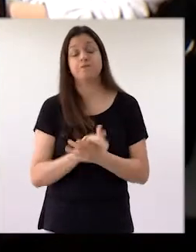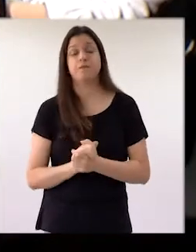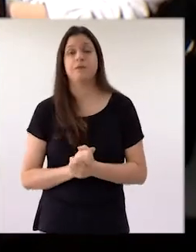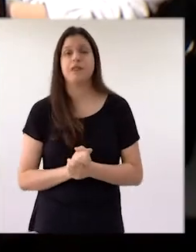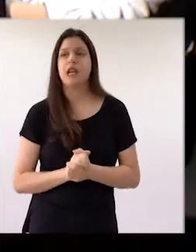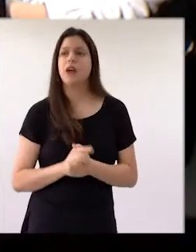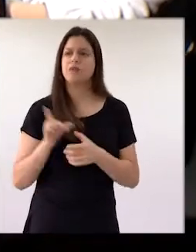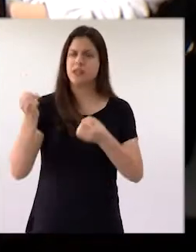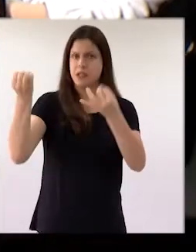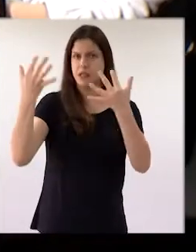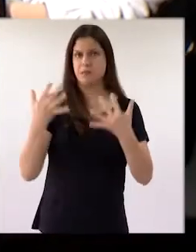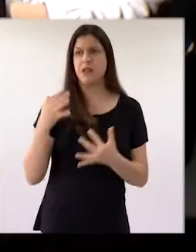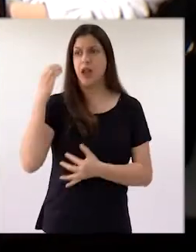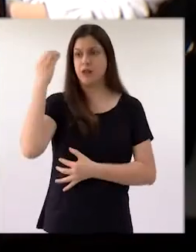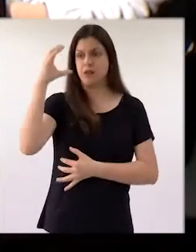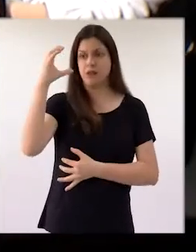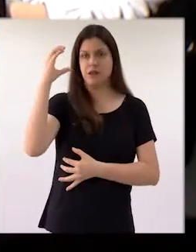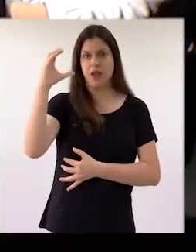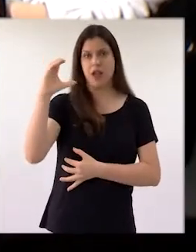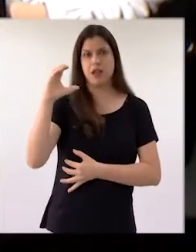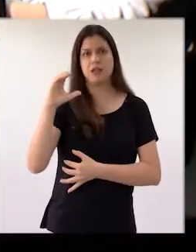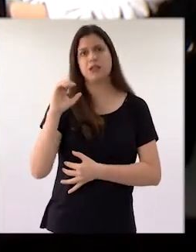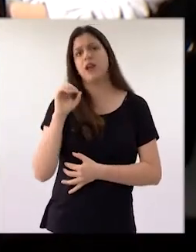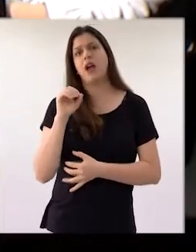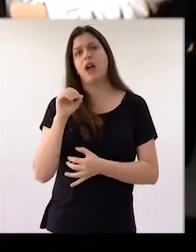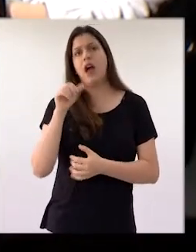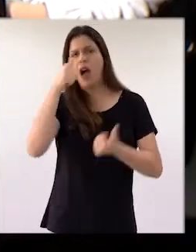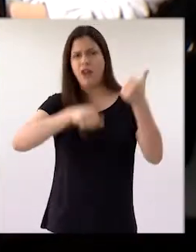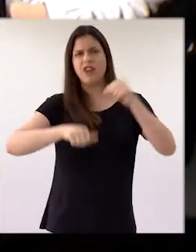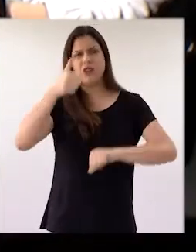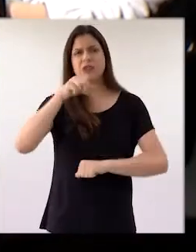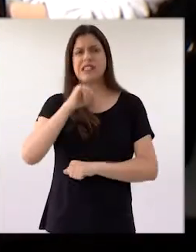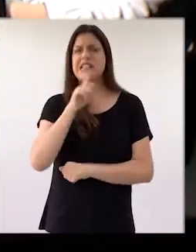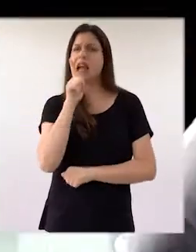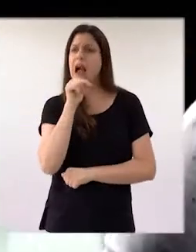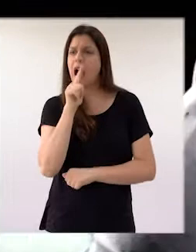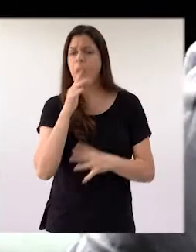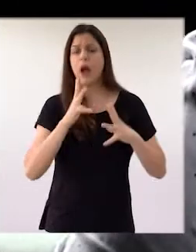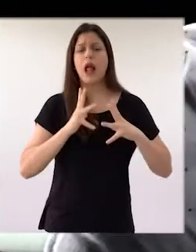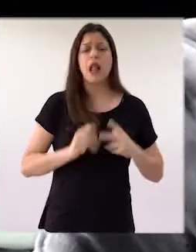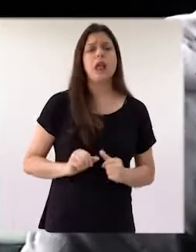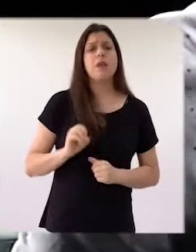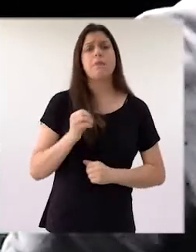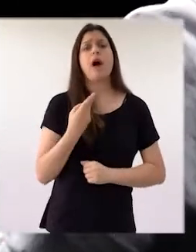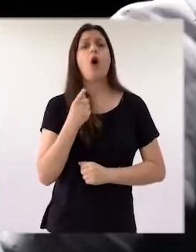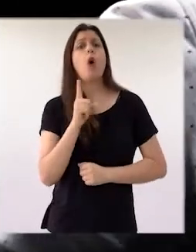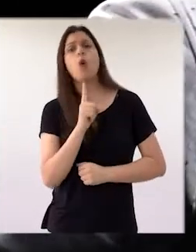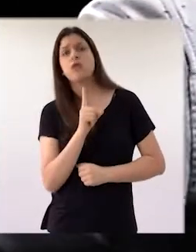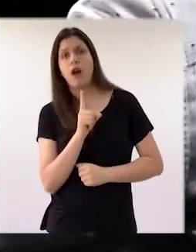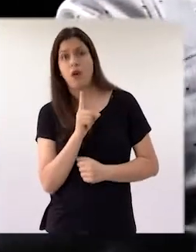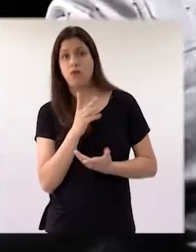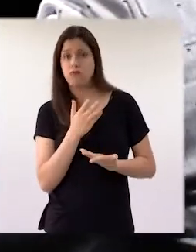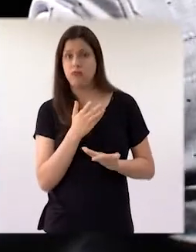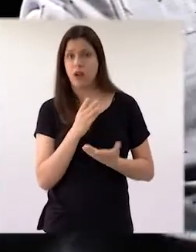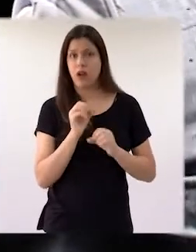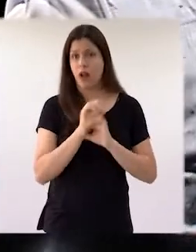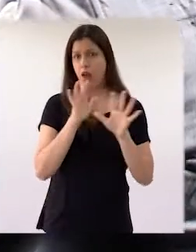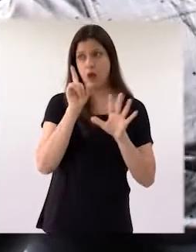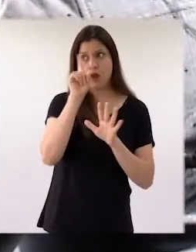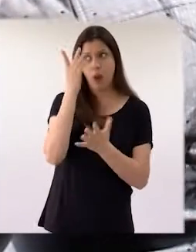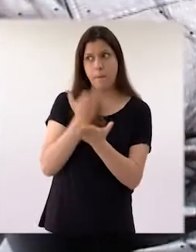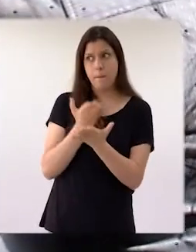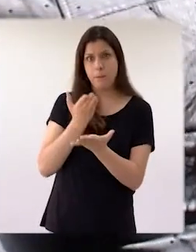gente falou de eficiência, você não analisou se a água é suja ou não, se ela é limpa ou não tava, acho que ficou claro que isso não está no seu